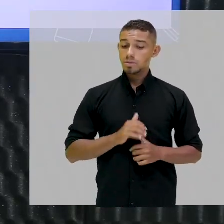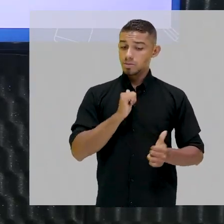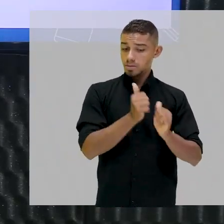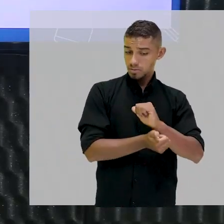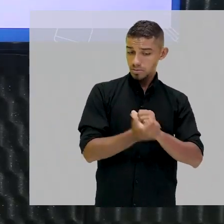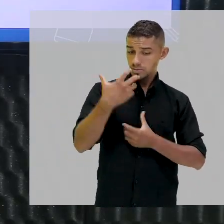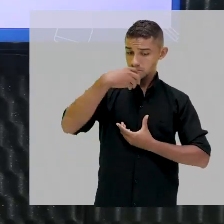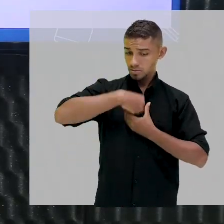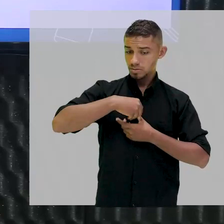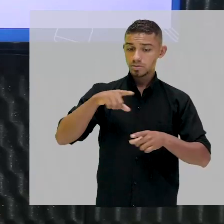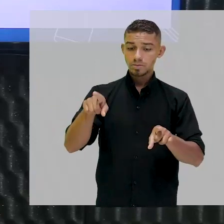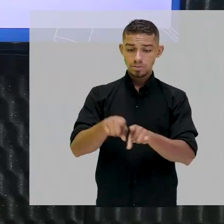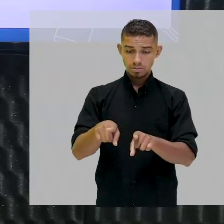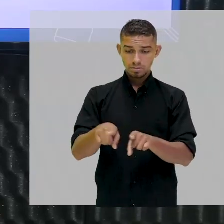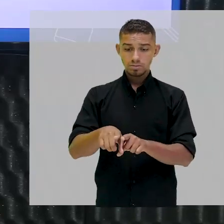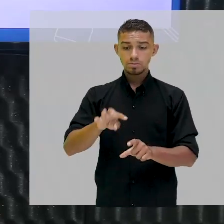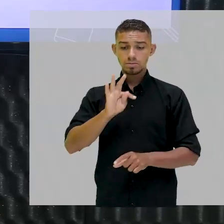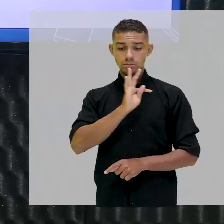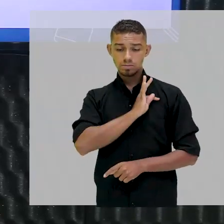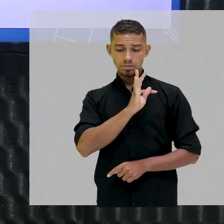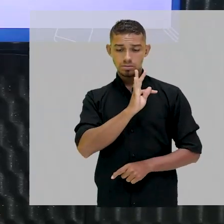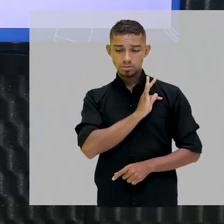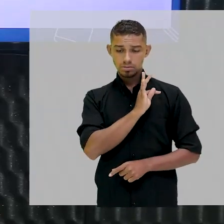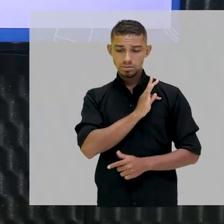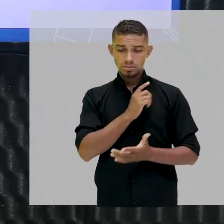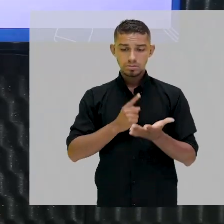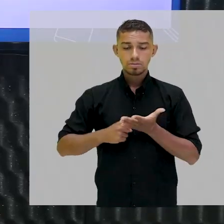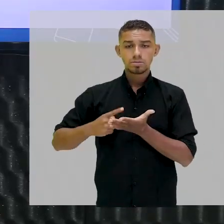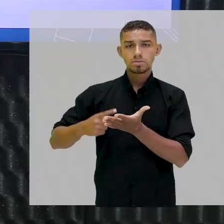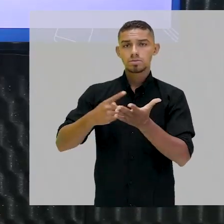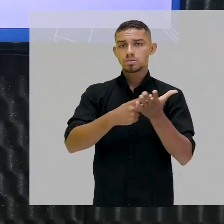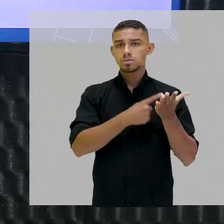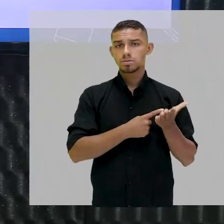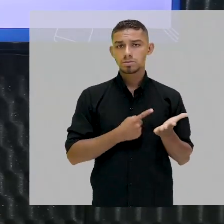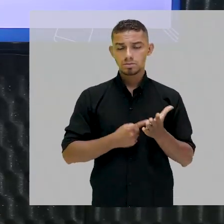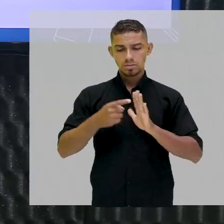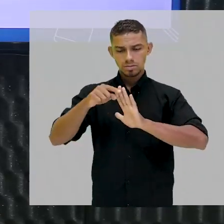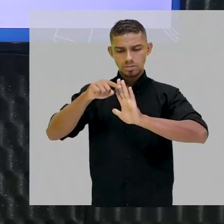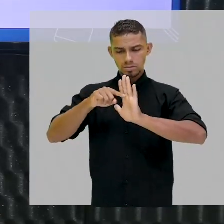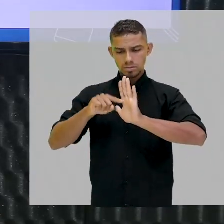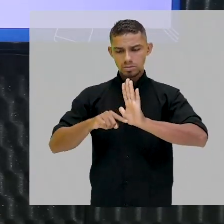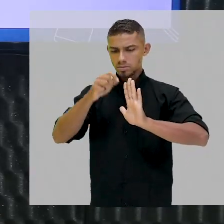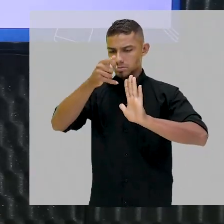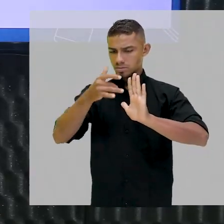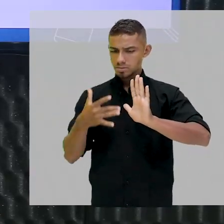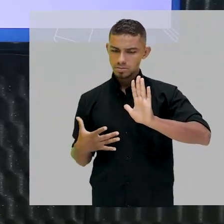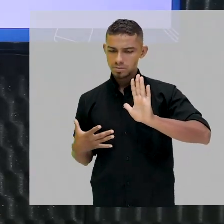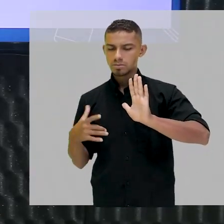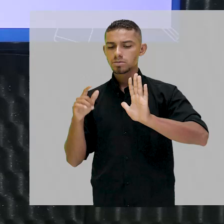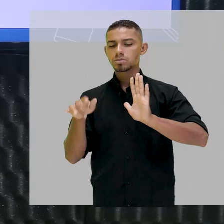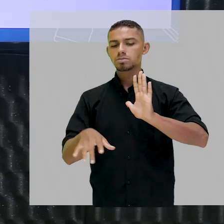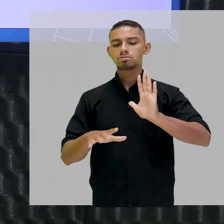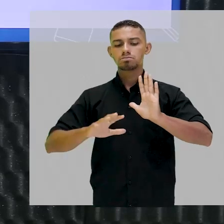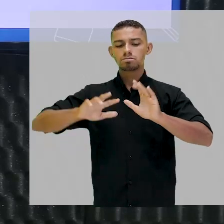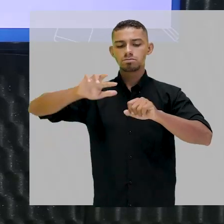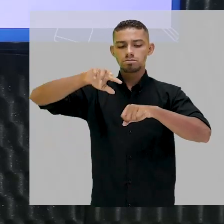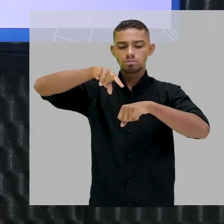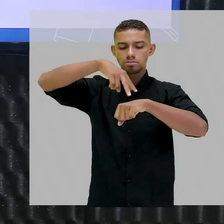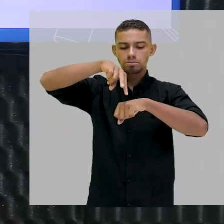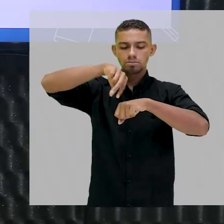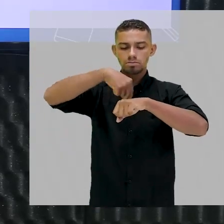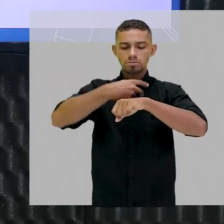Então, dentro dos esportes, existem várias classificações. E o breakdance